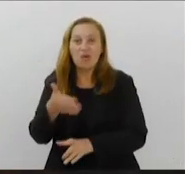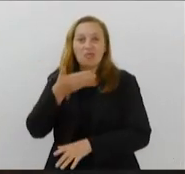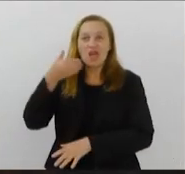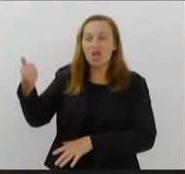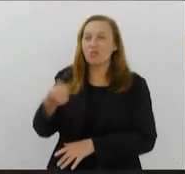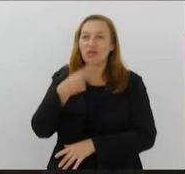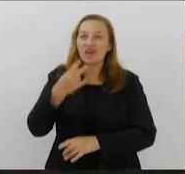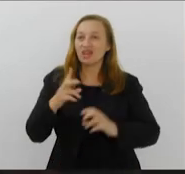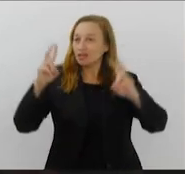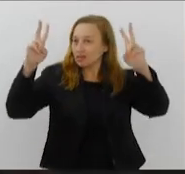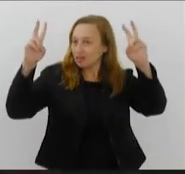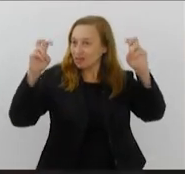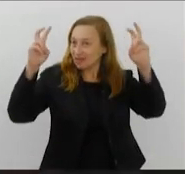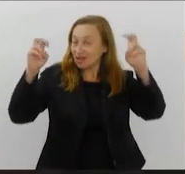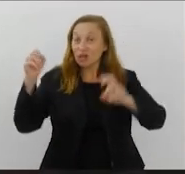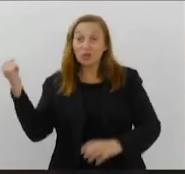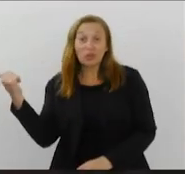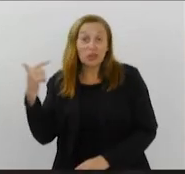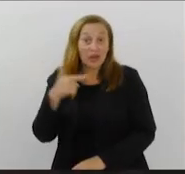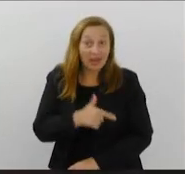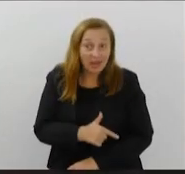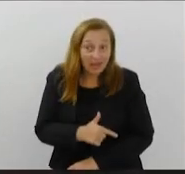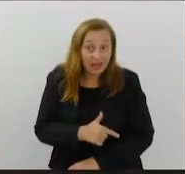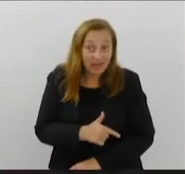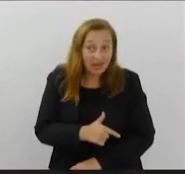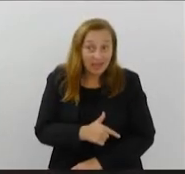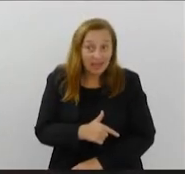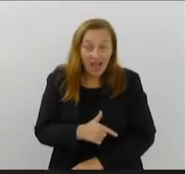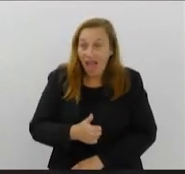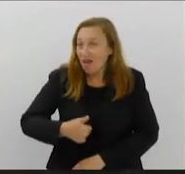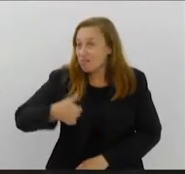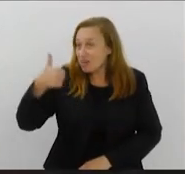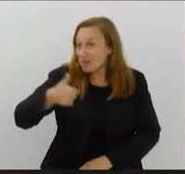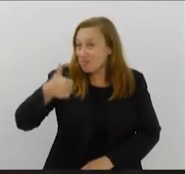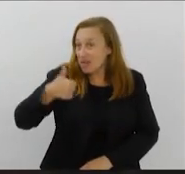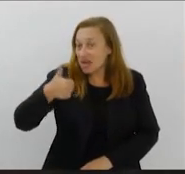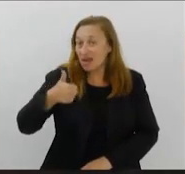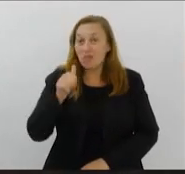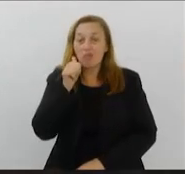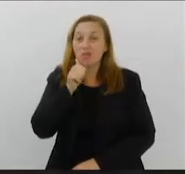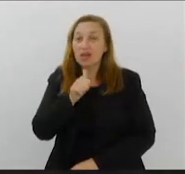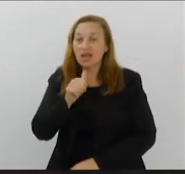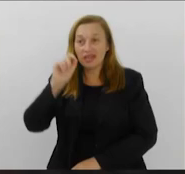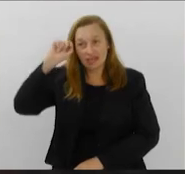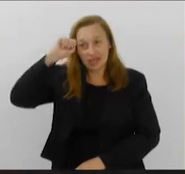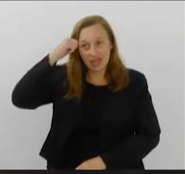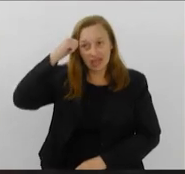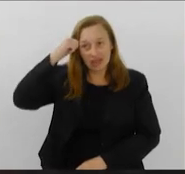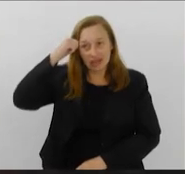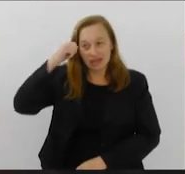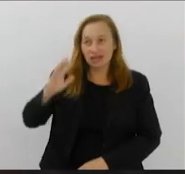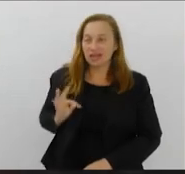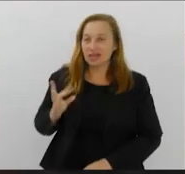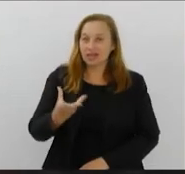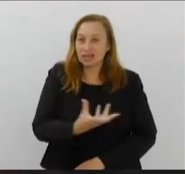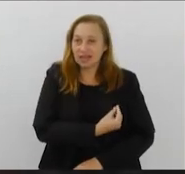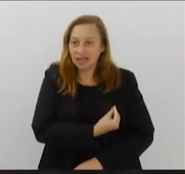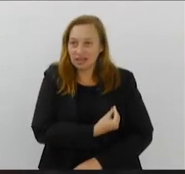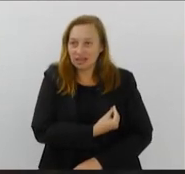o tema do que a primeira mulher negra e